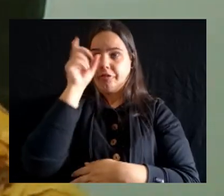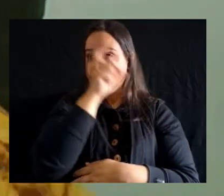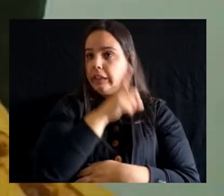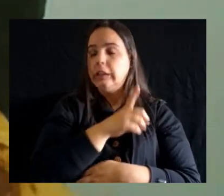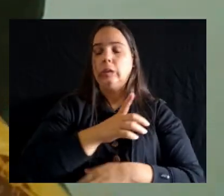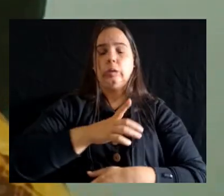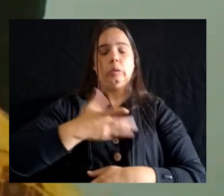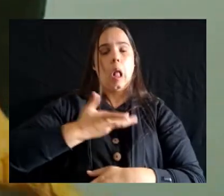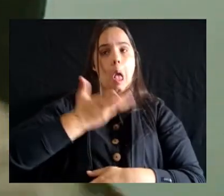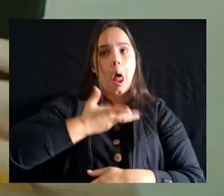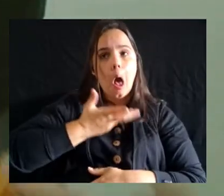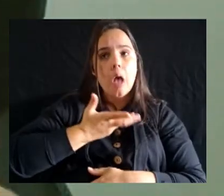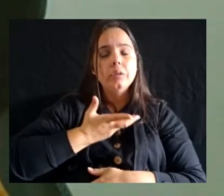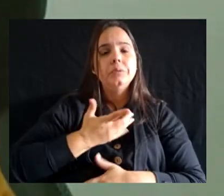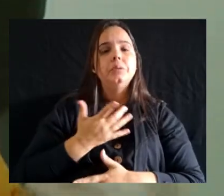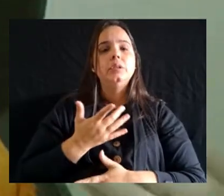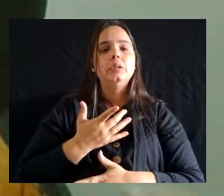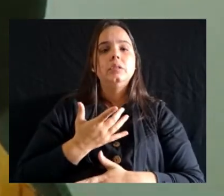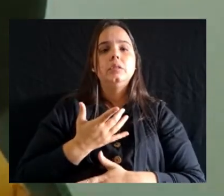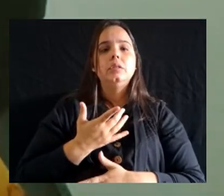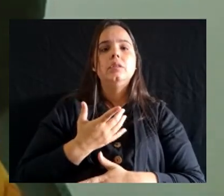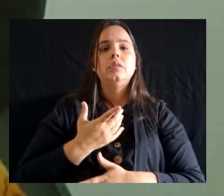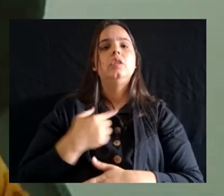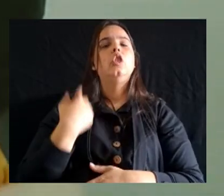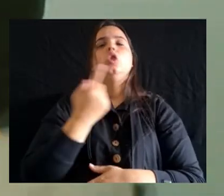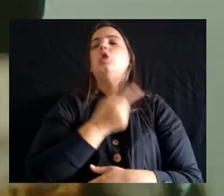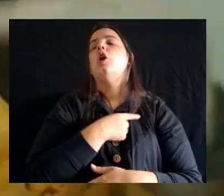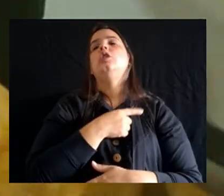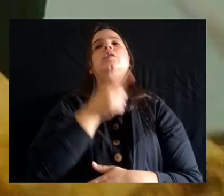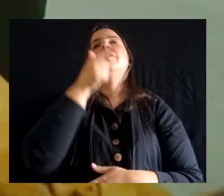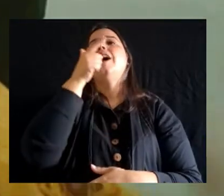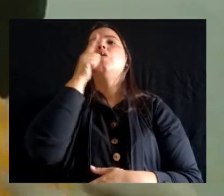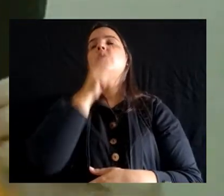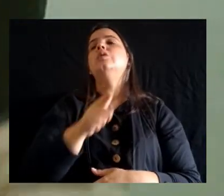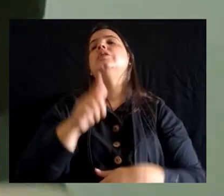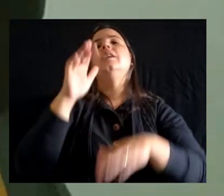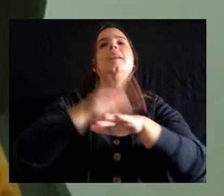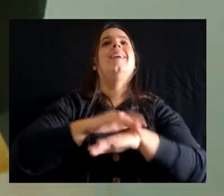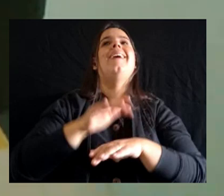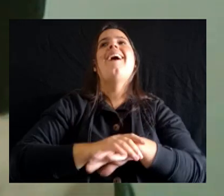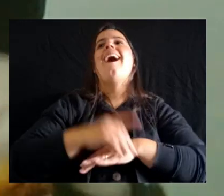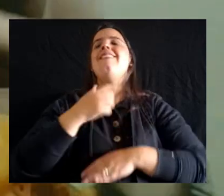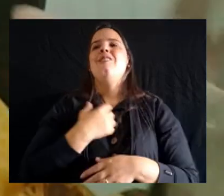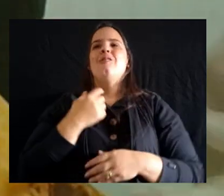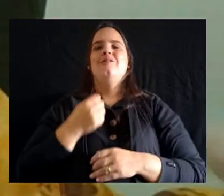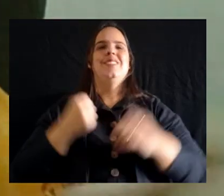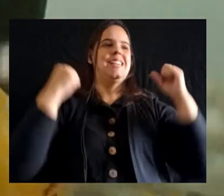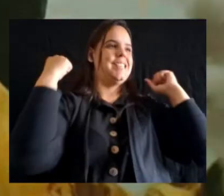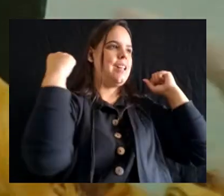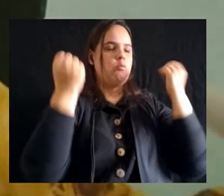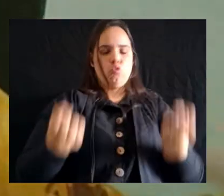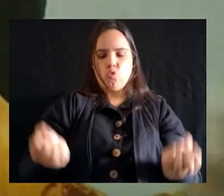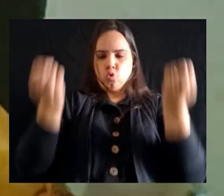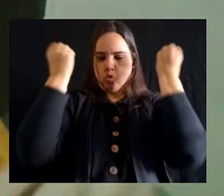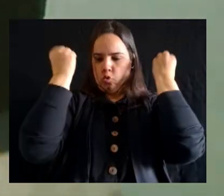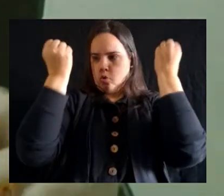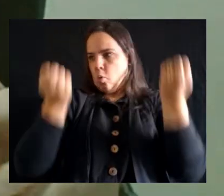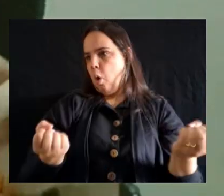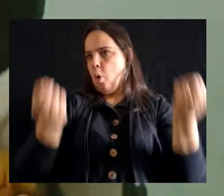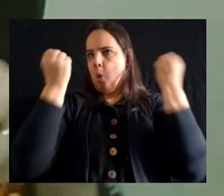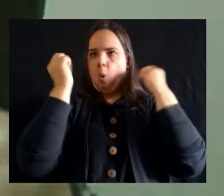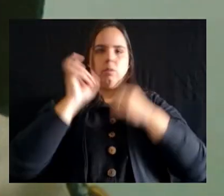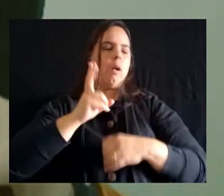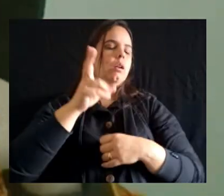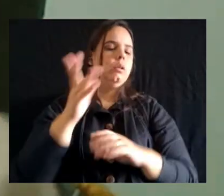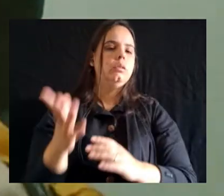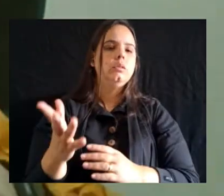gente sabe, tá muito puxada, a gente não vai ter ânimo para treinar super desempenhada. A gente não